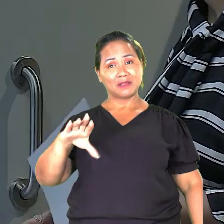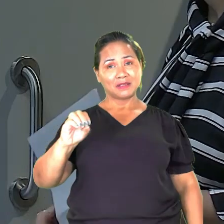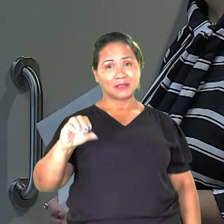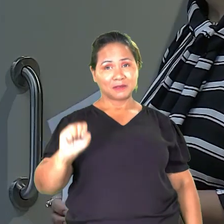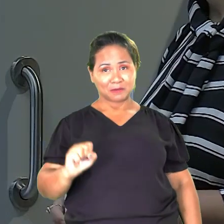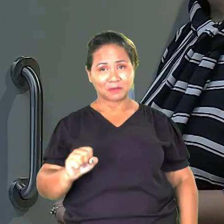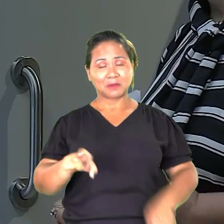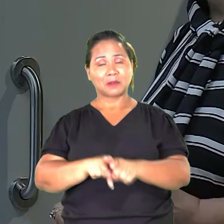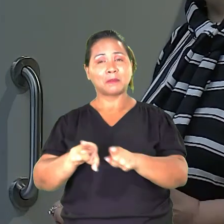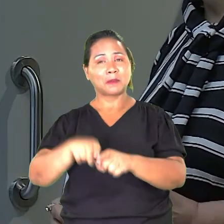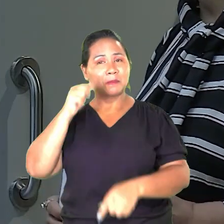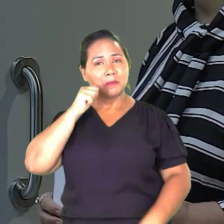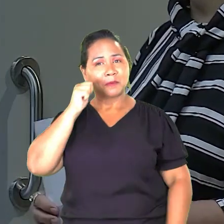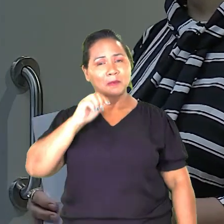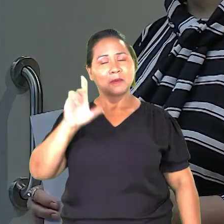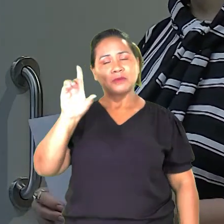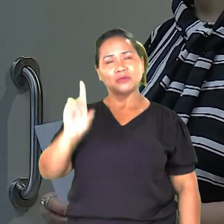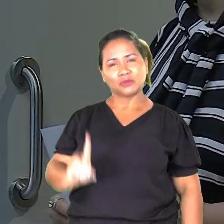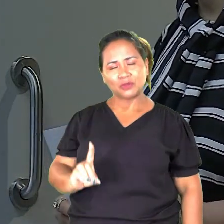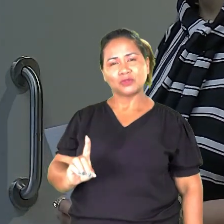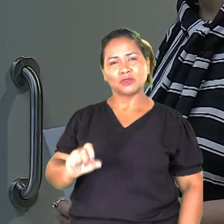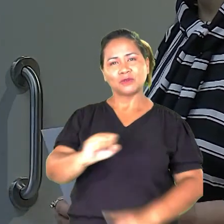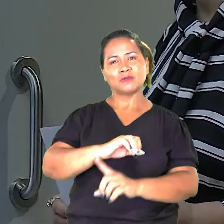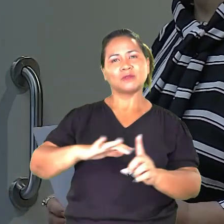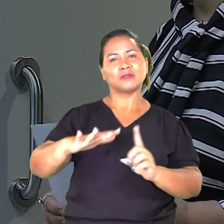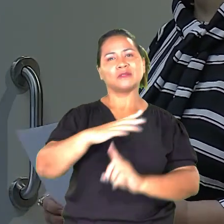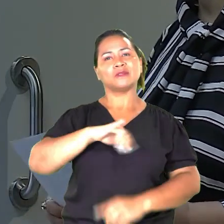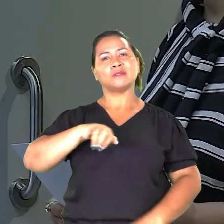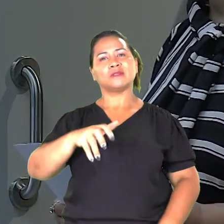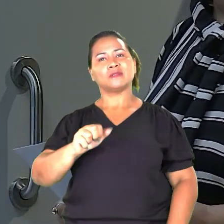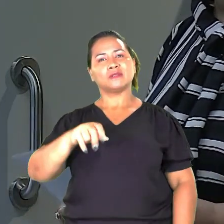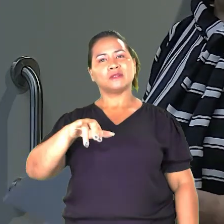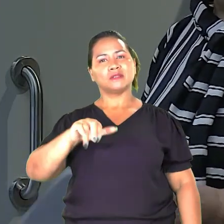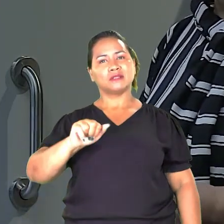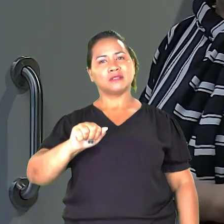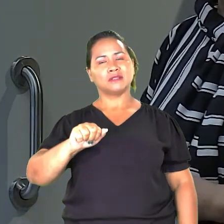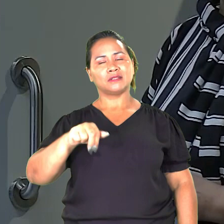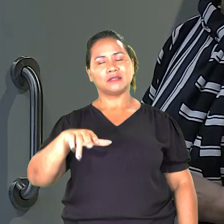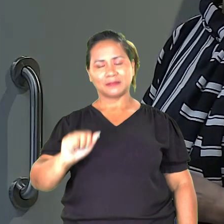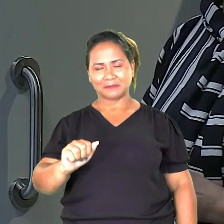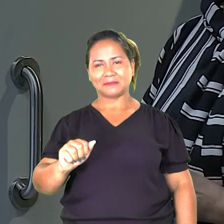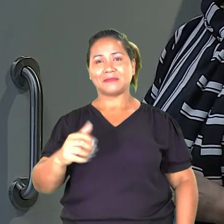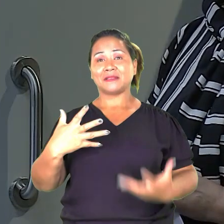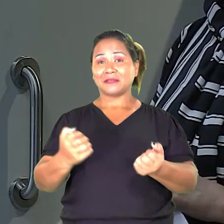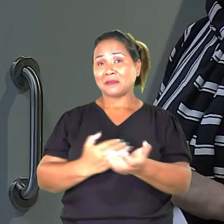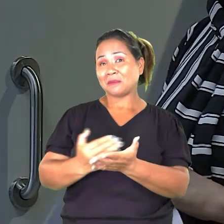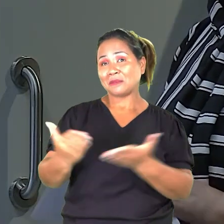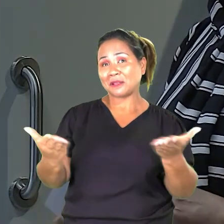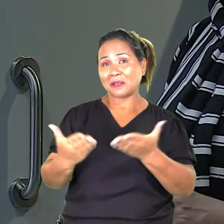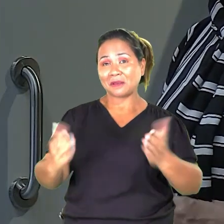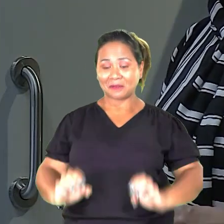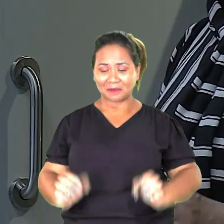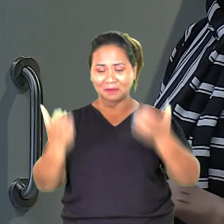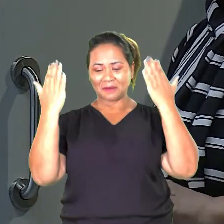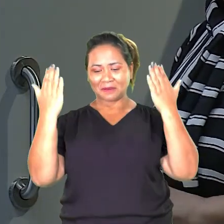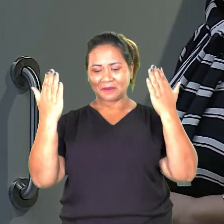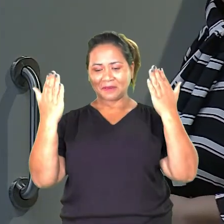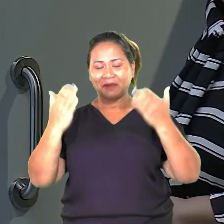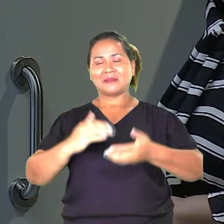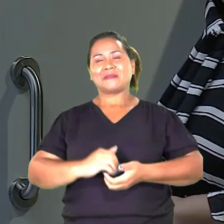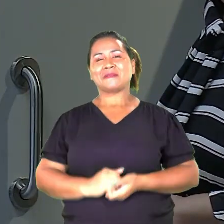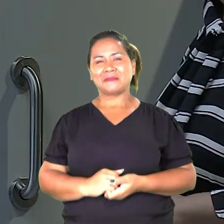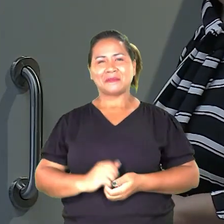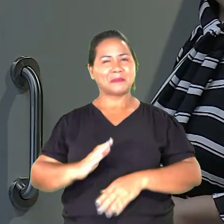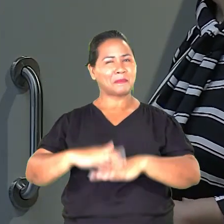Romagnoli, e a nossa diretora da Sociedade, Janaína Espósito. Vamos iniciar agora uma